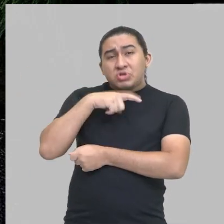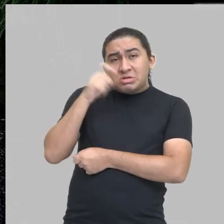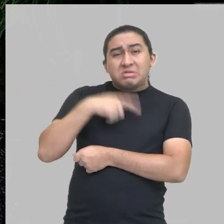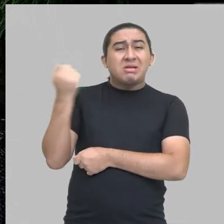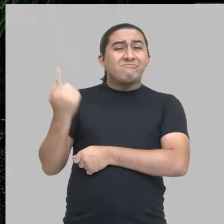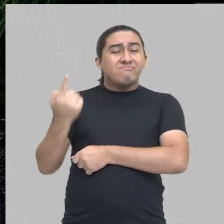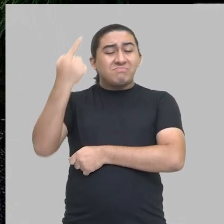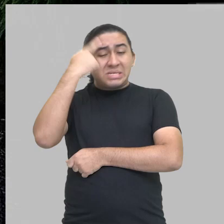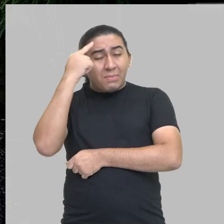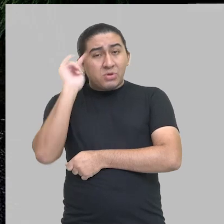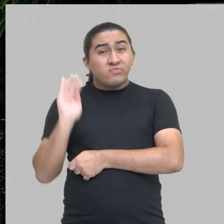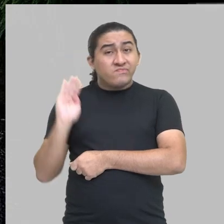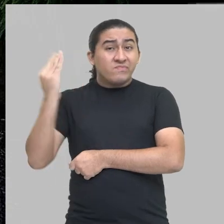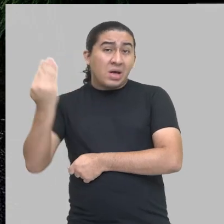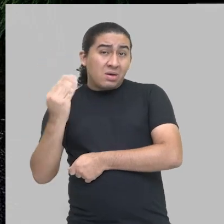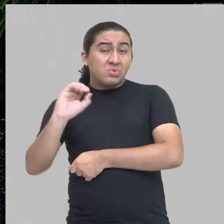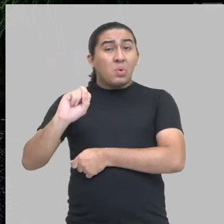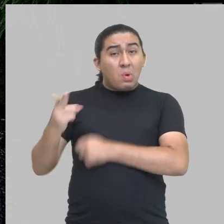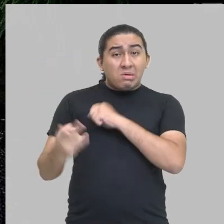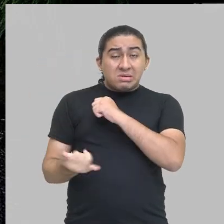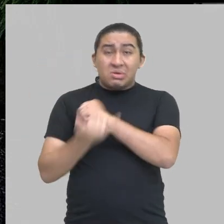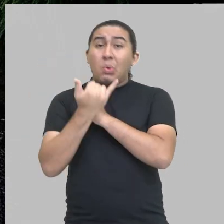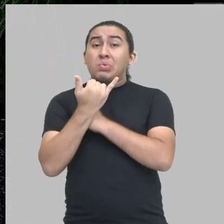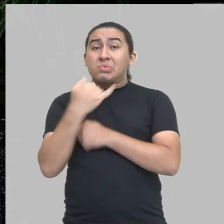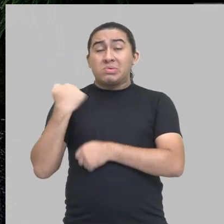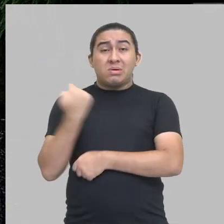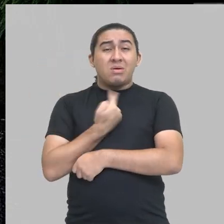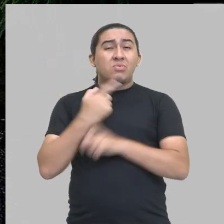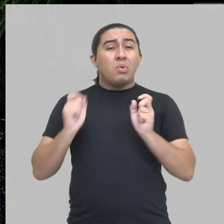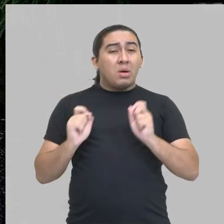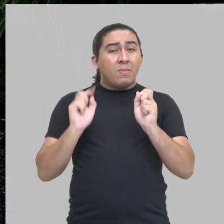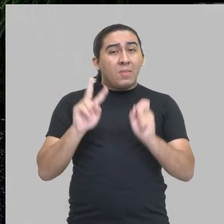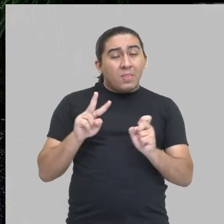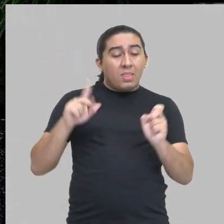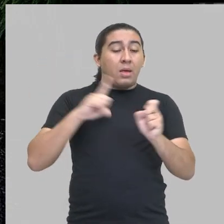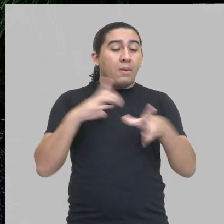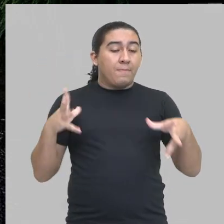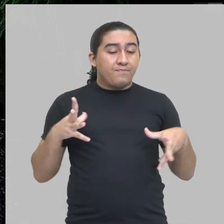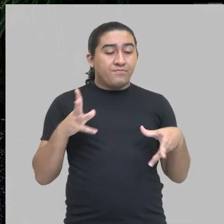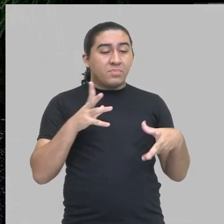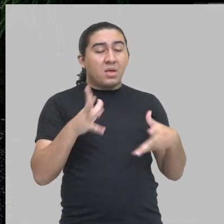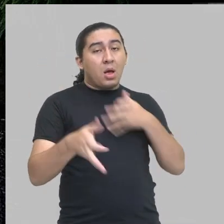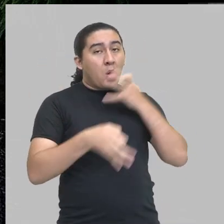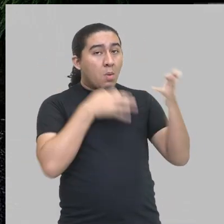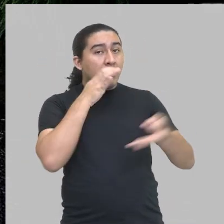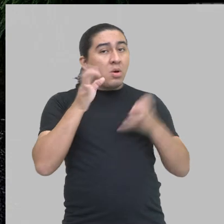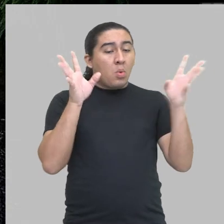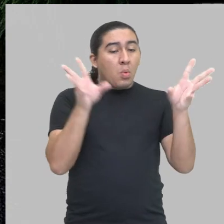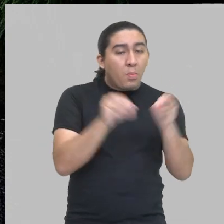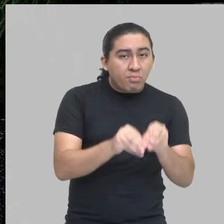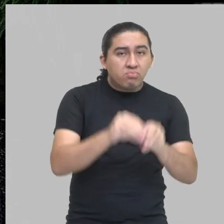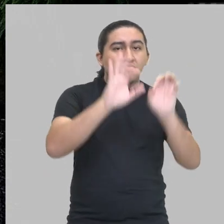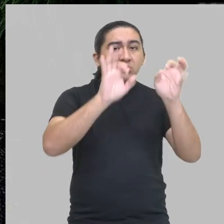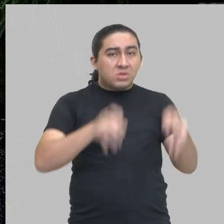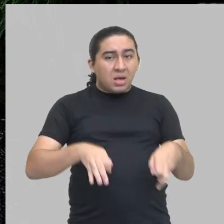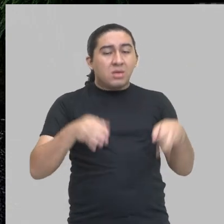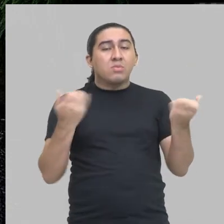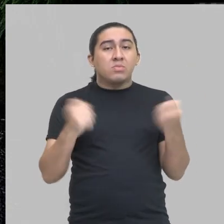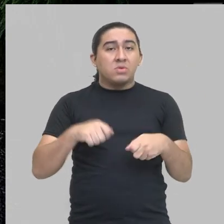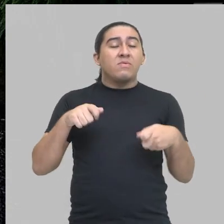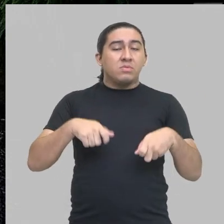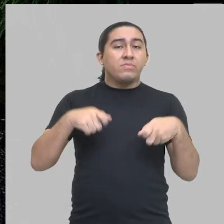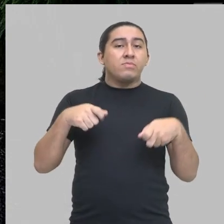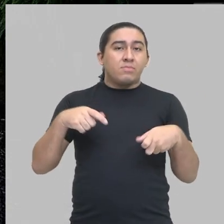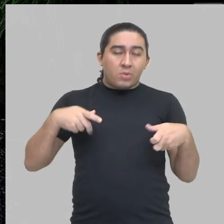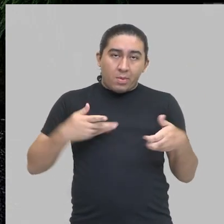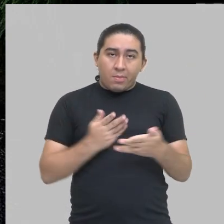falsos ou enganosos, né, e concluir os argumentos mais sólidos, palpáveis e